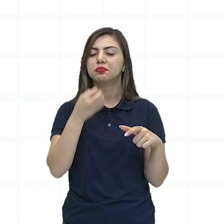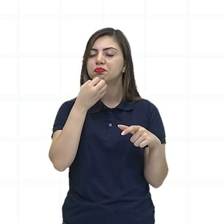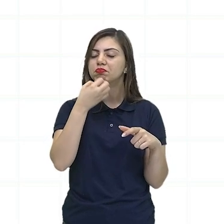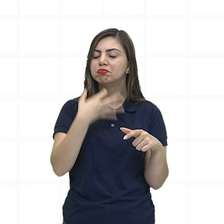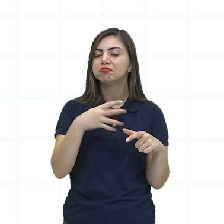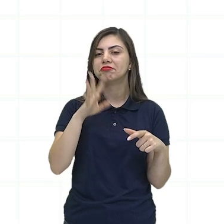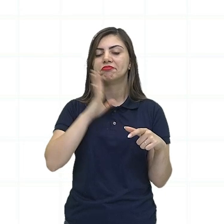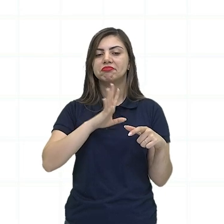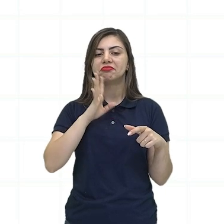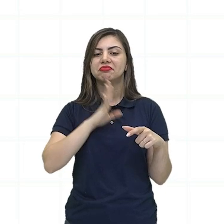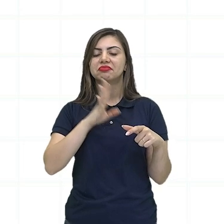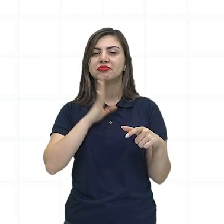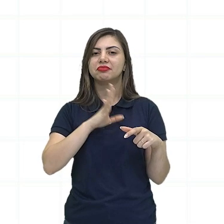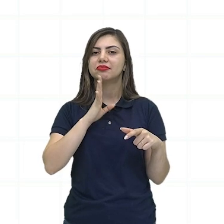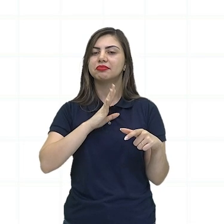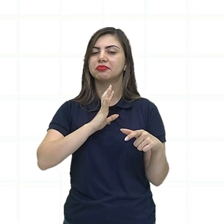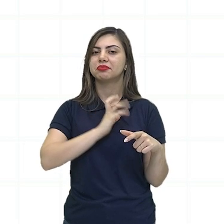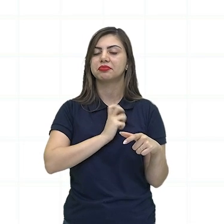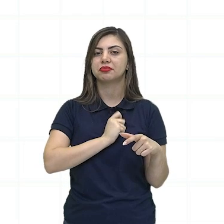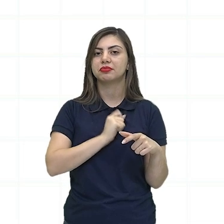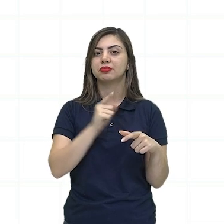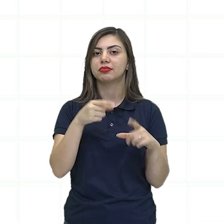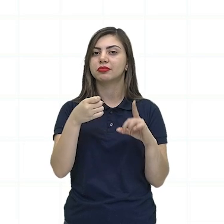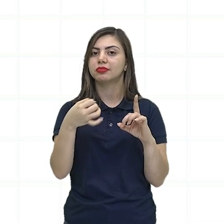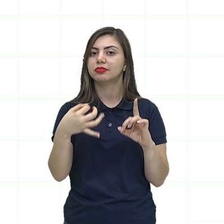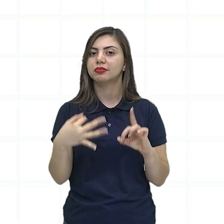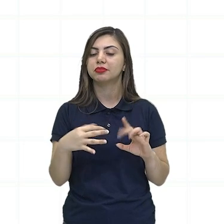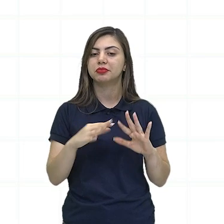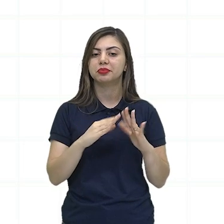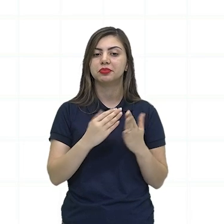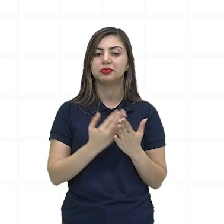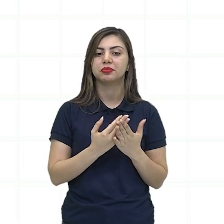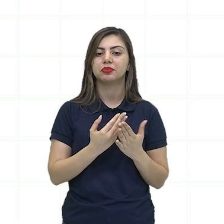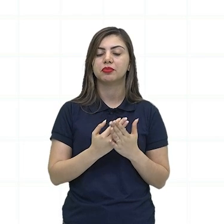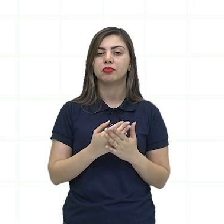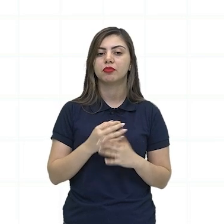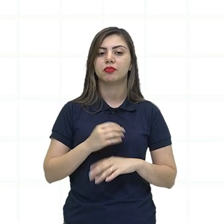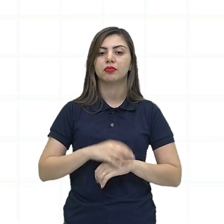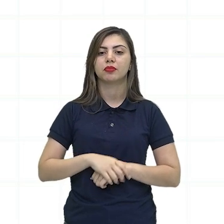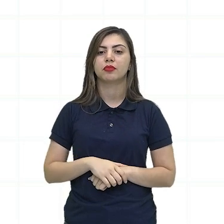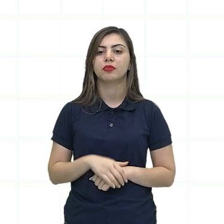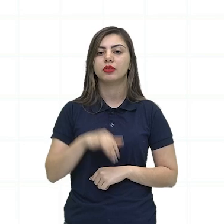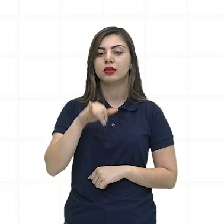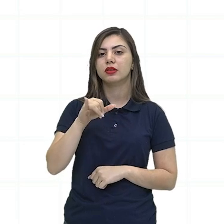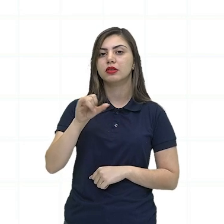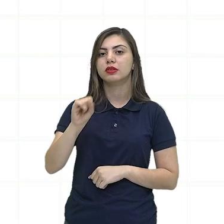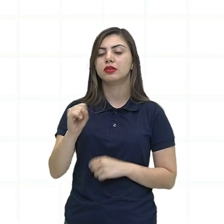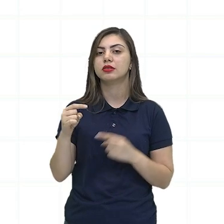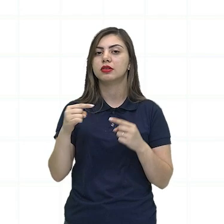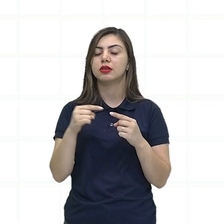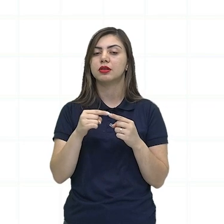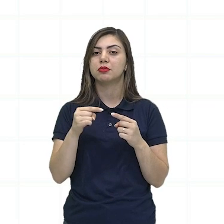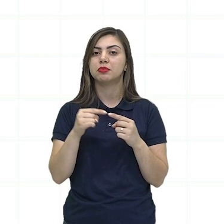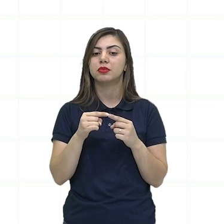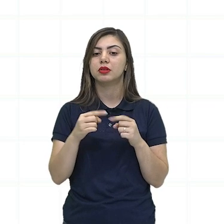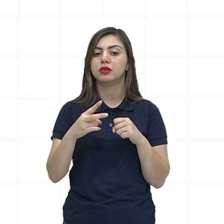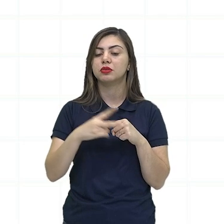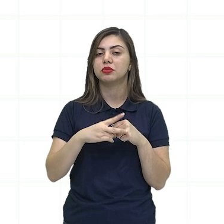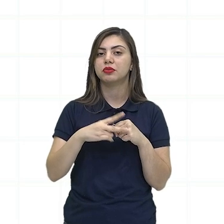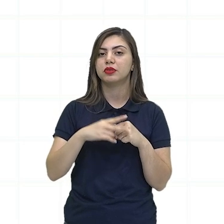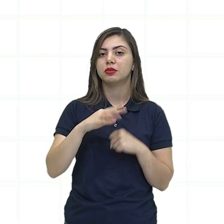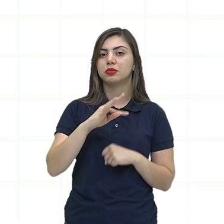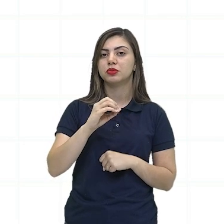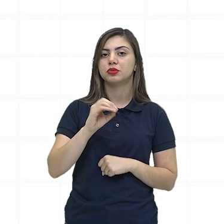muito amável, está descrevendo aí a escola, né? Esse is é o verbo to be, quer dizer ser ou estar,